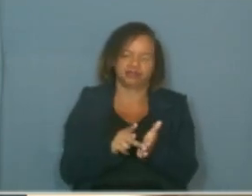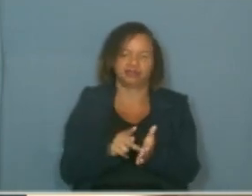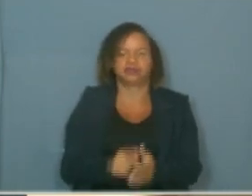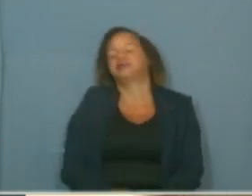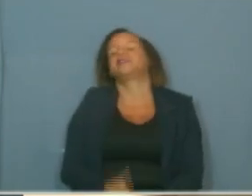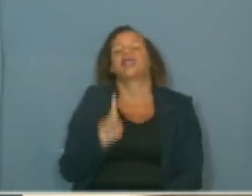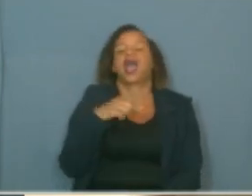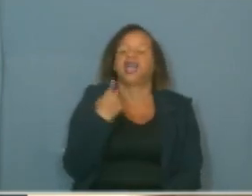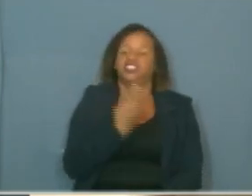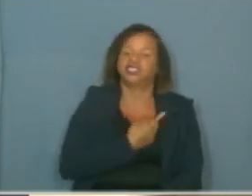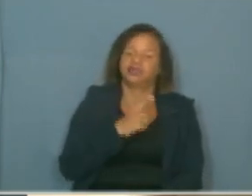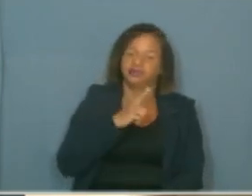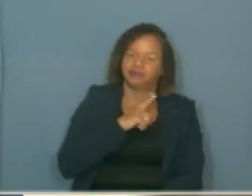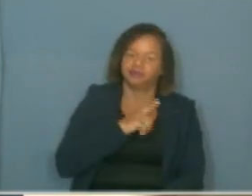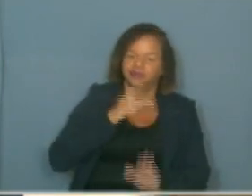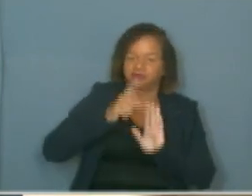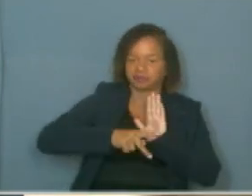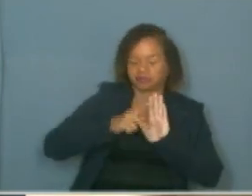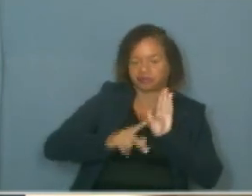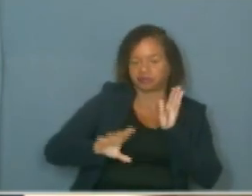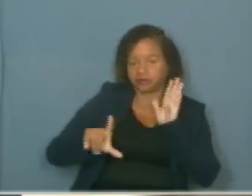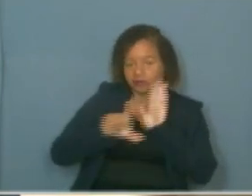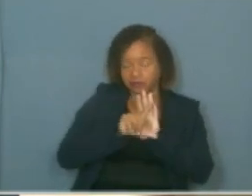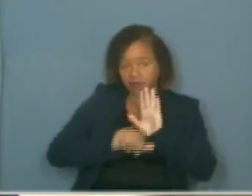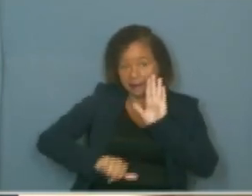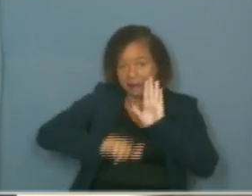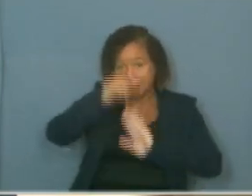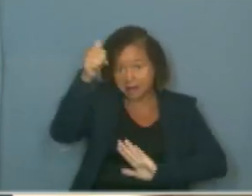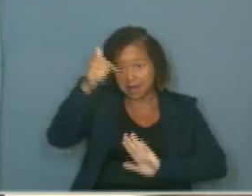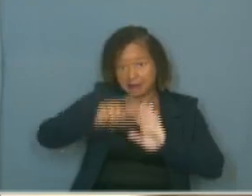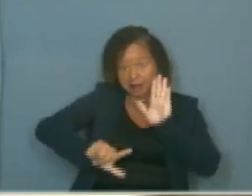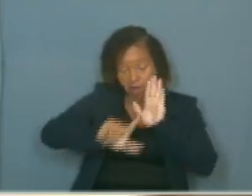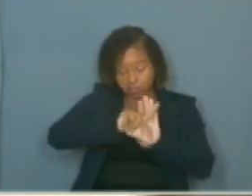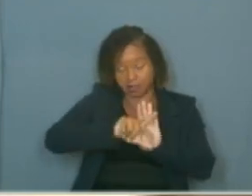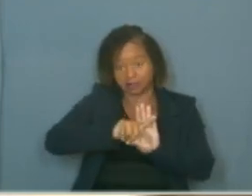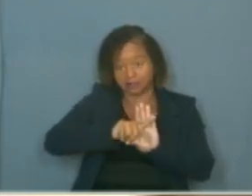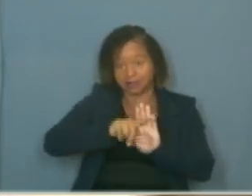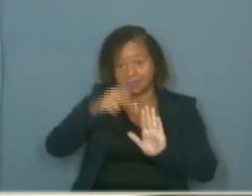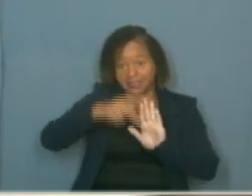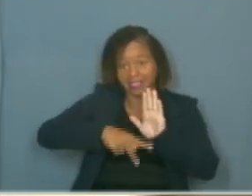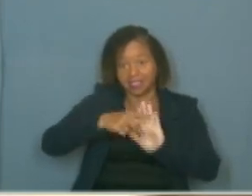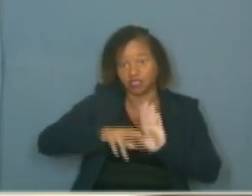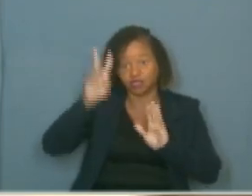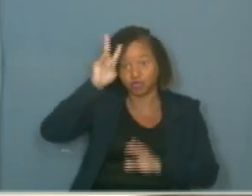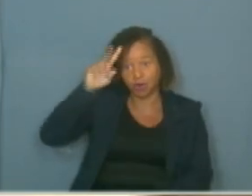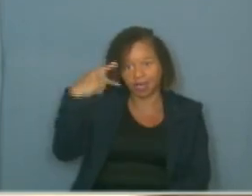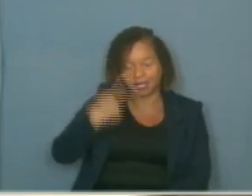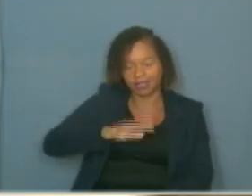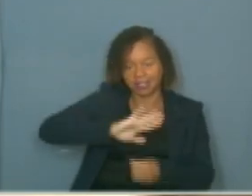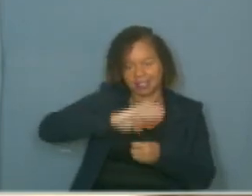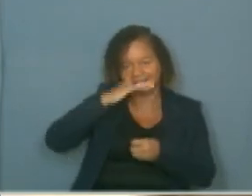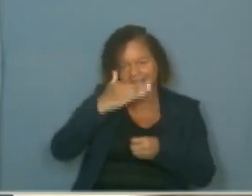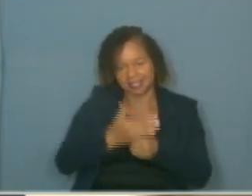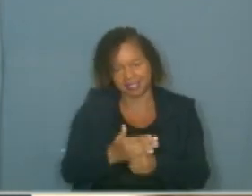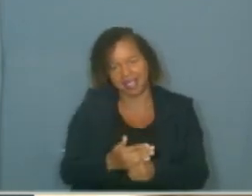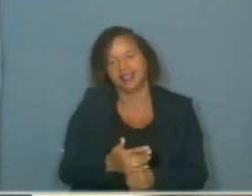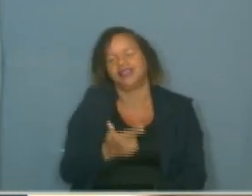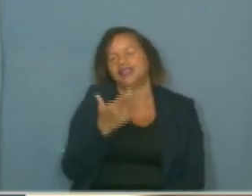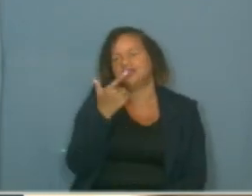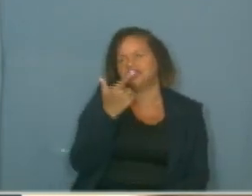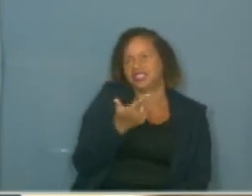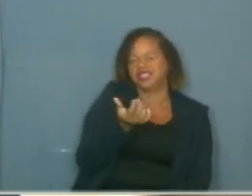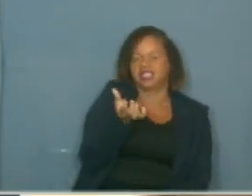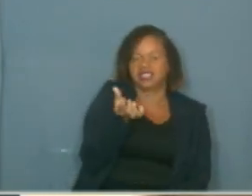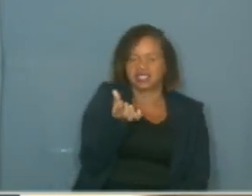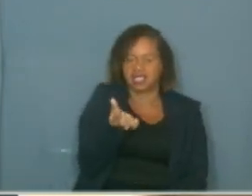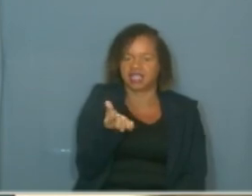A gente teve um projeto de lei, o primeiro projeto de lei da história dessa casa, Vossas Excelências, com